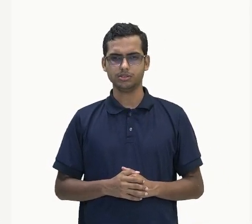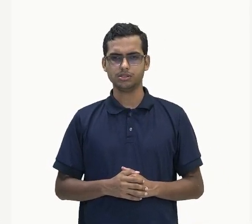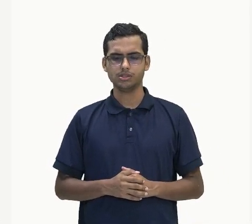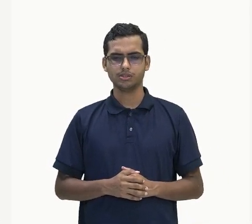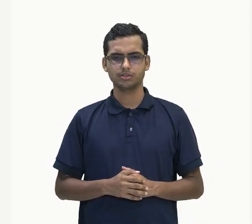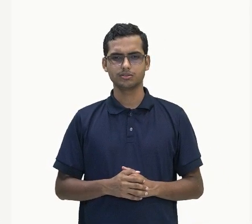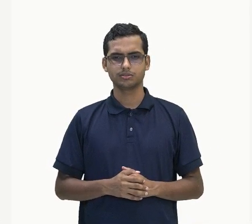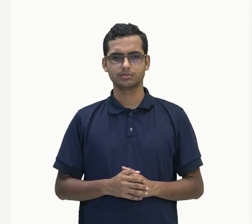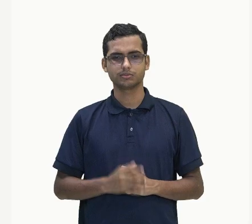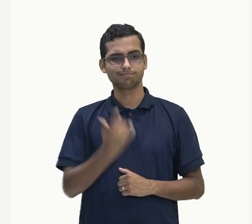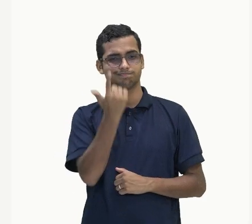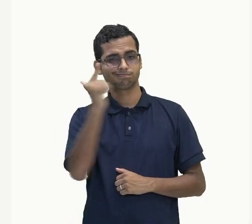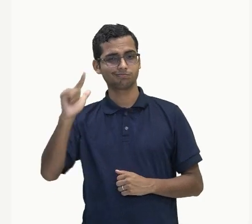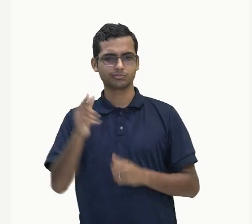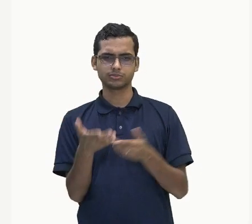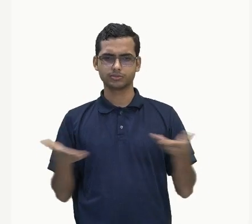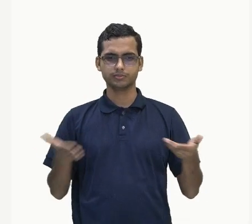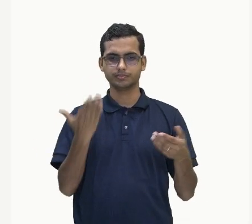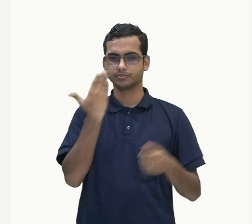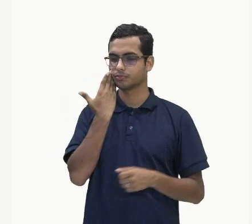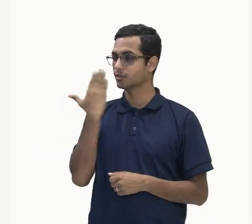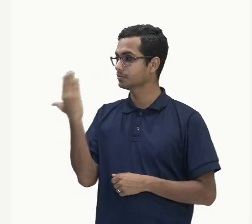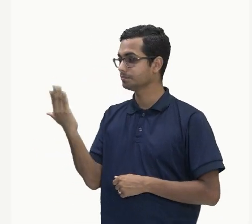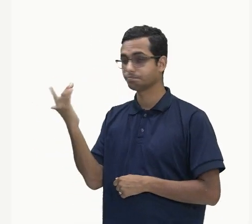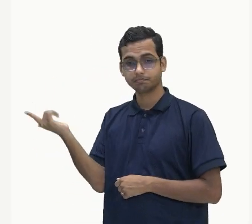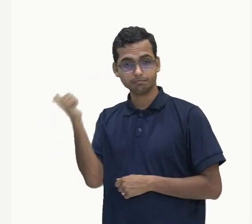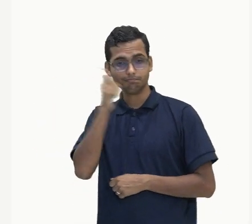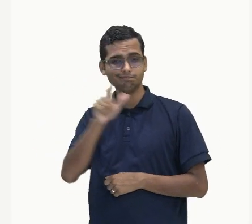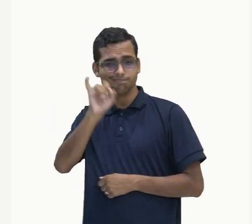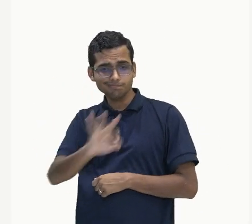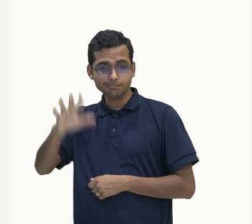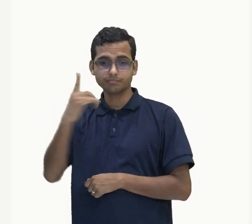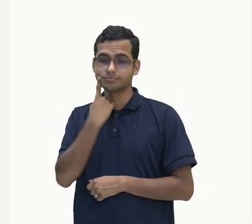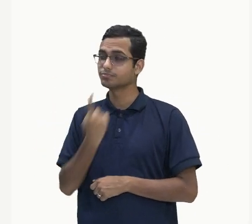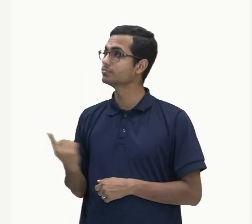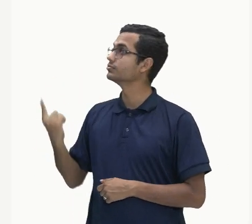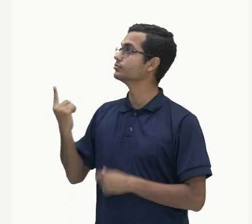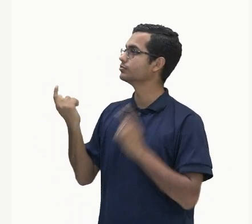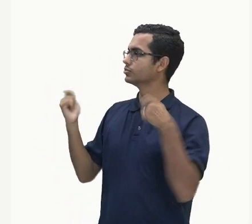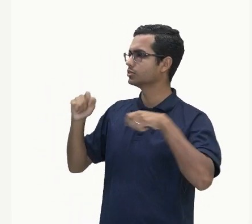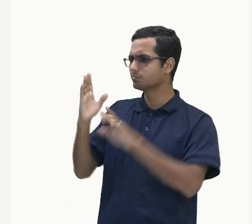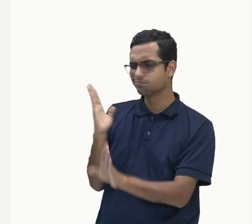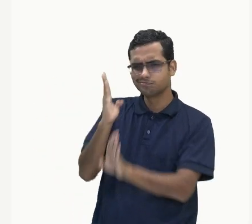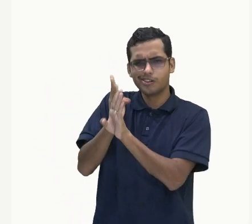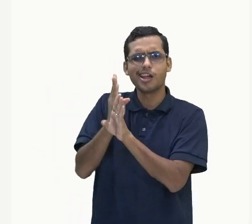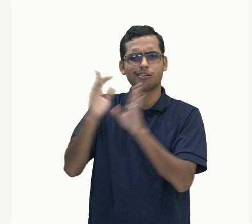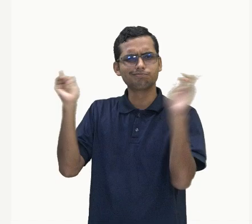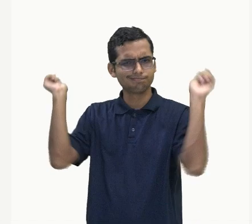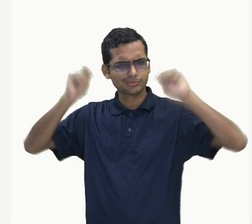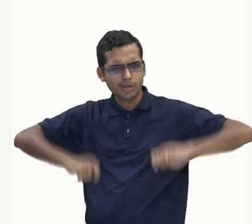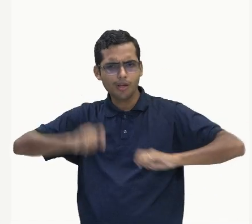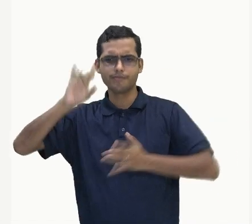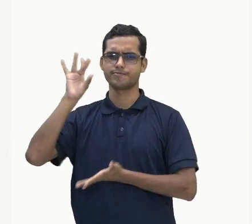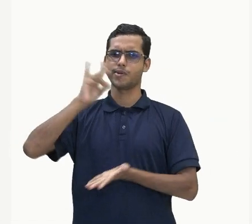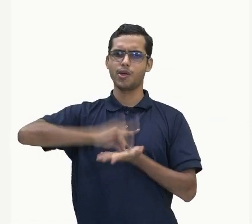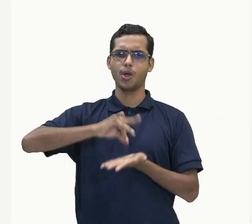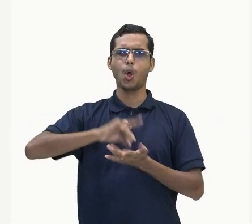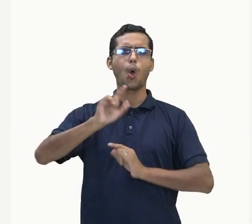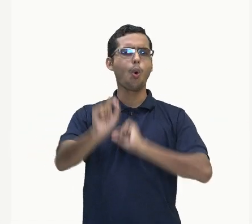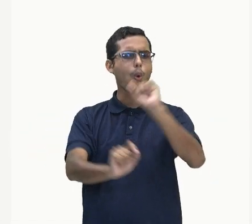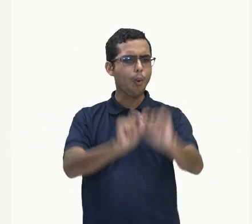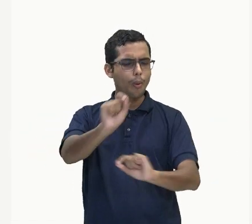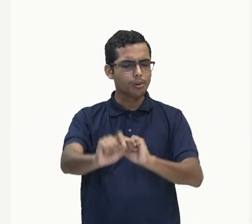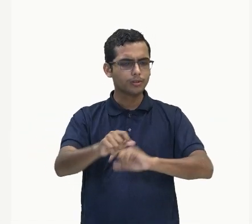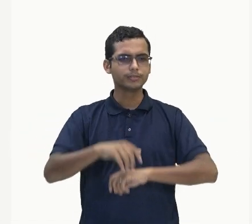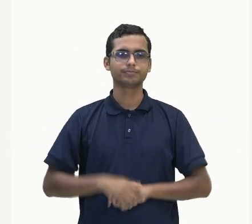vamos passar para a próxima. Olha só, para que a imagem possa ser localizada, essa aí a gente já falou, geometricamente,